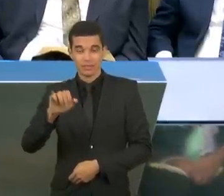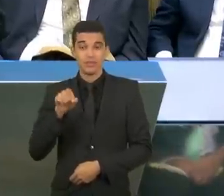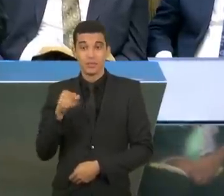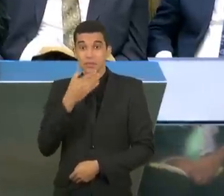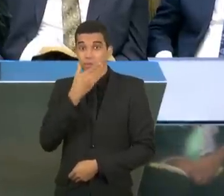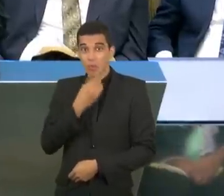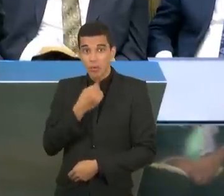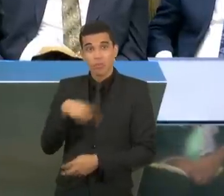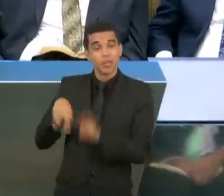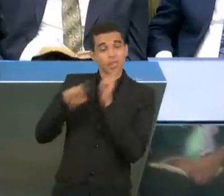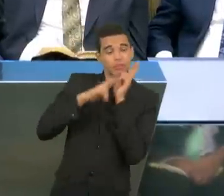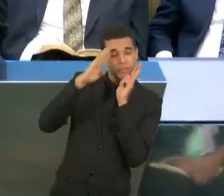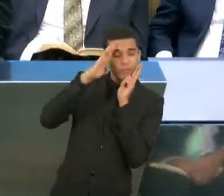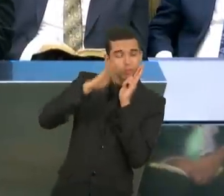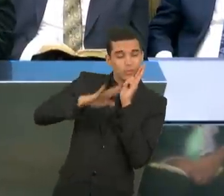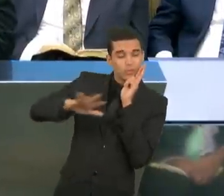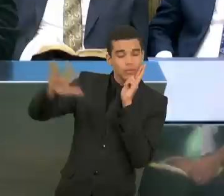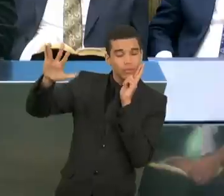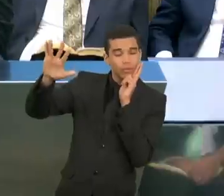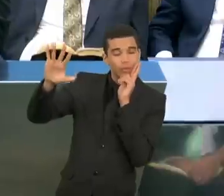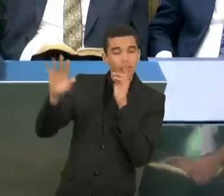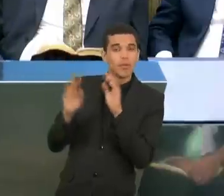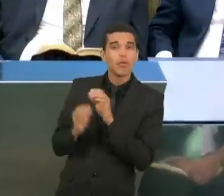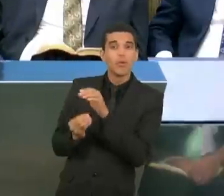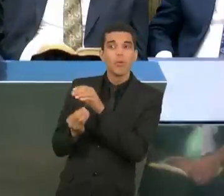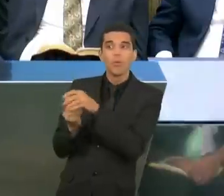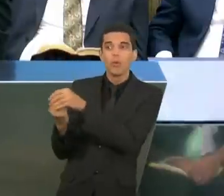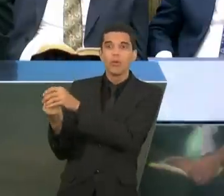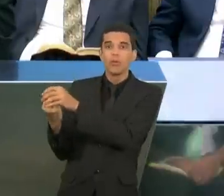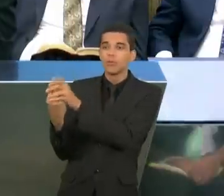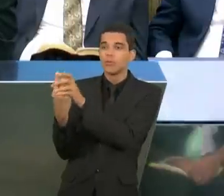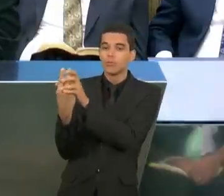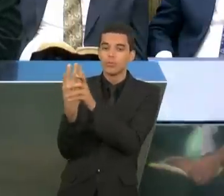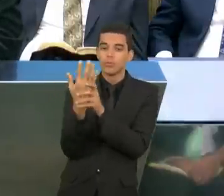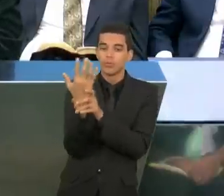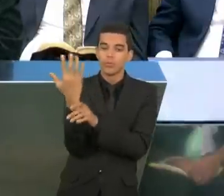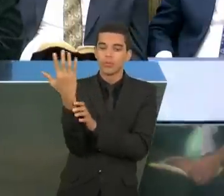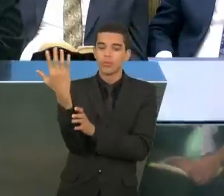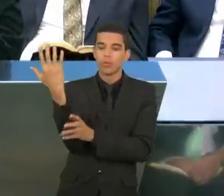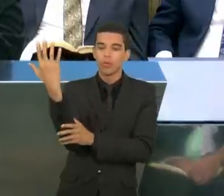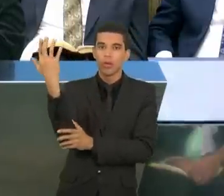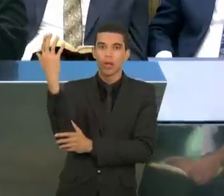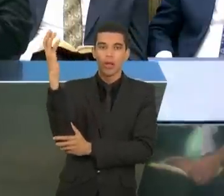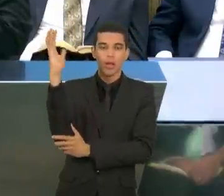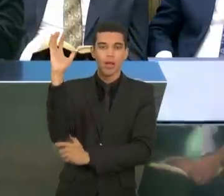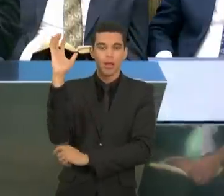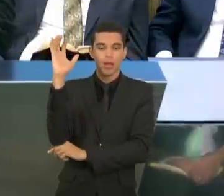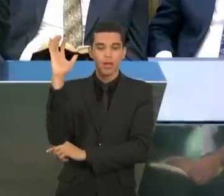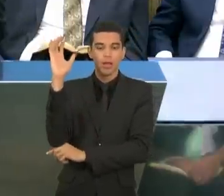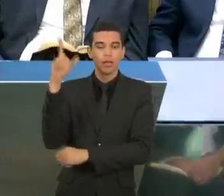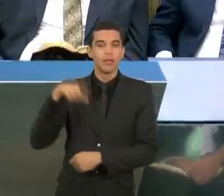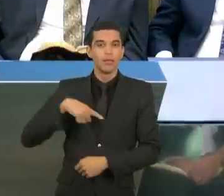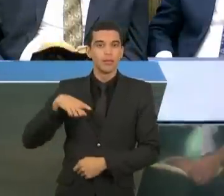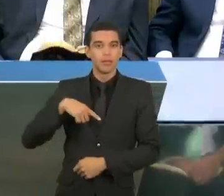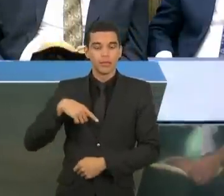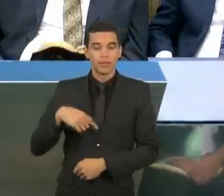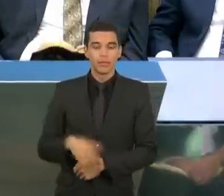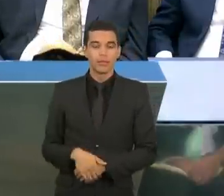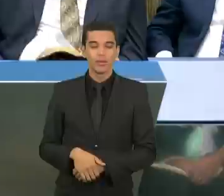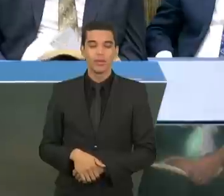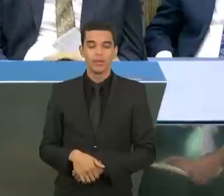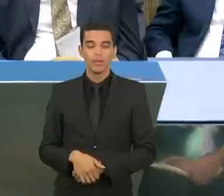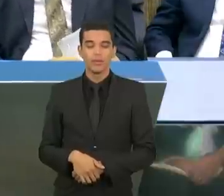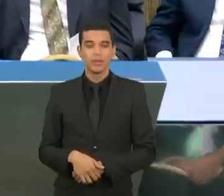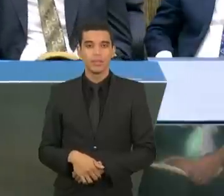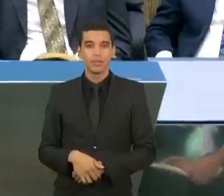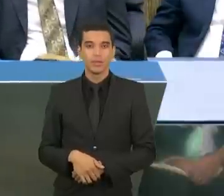sonho. Uma videira crescia das costas da sua filha Mandane, mãe de Ciro, lançando gavinhas